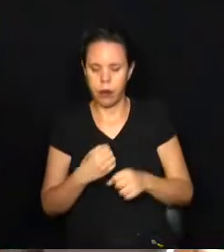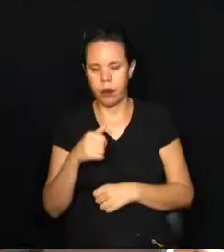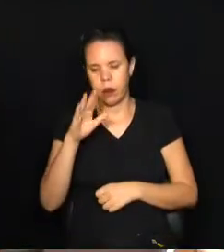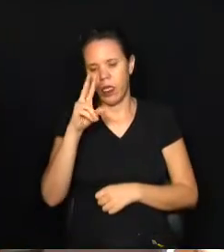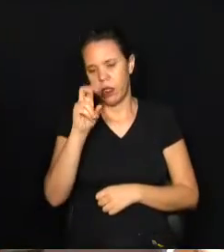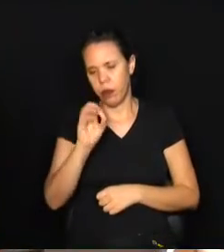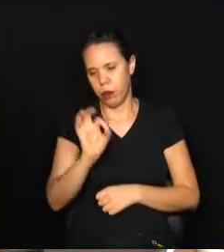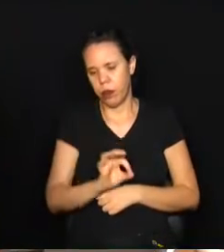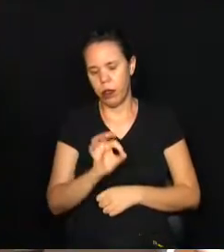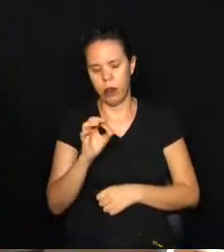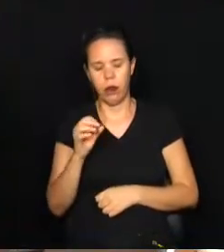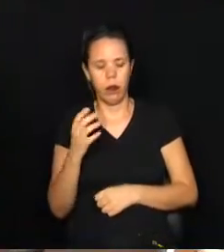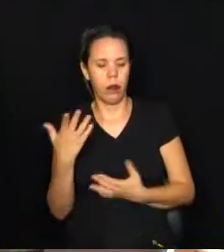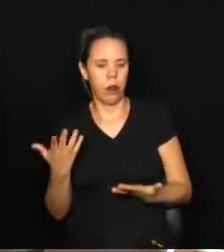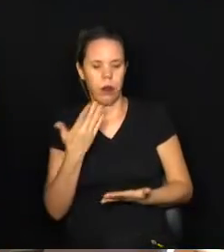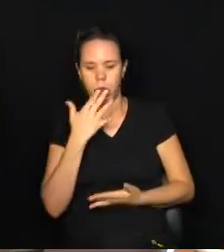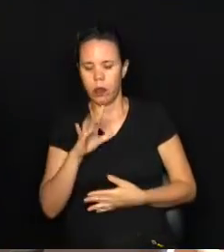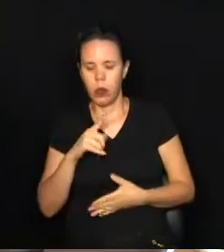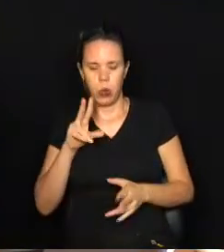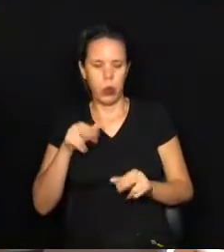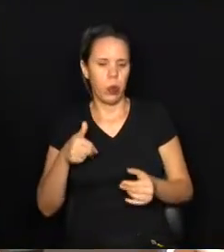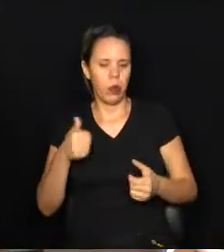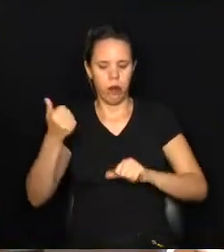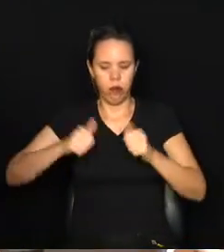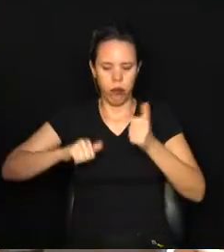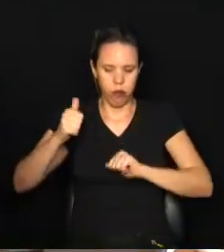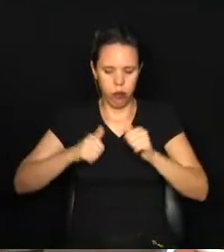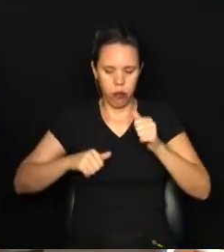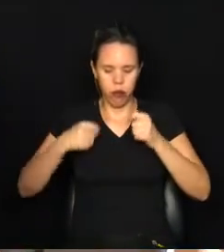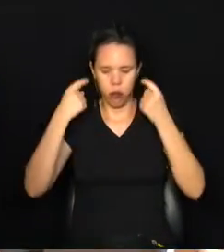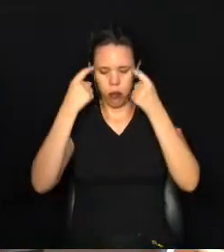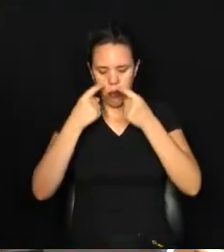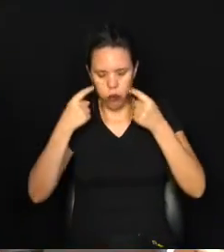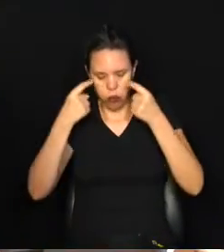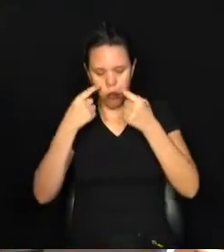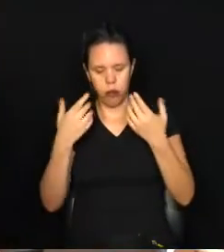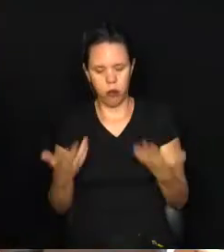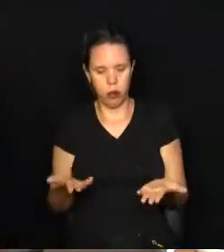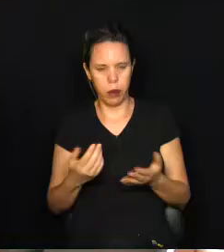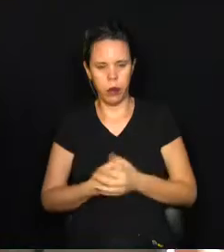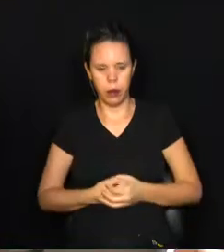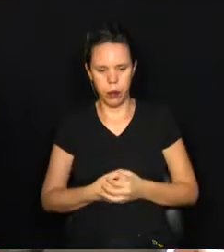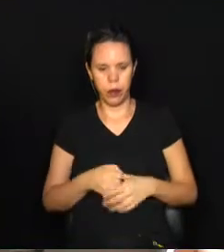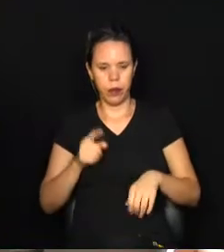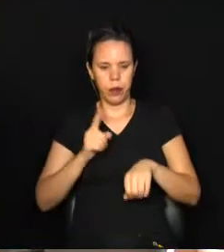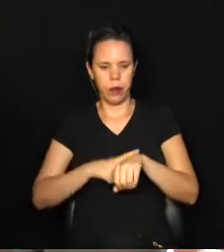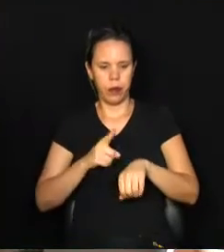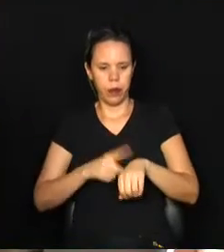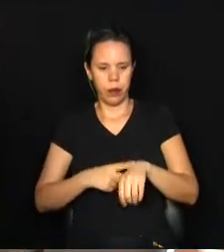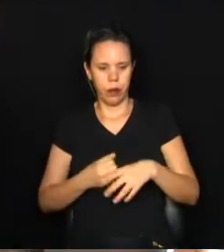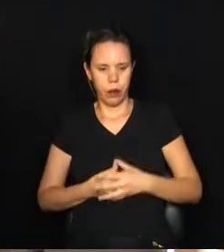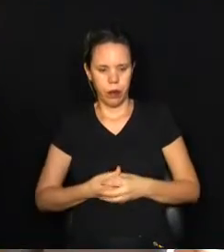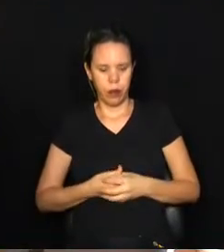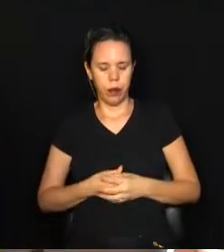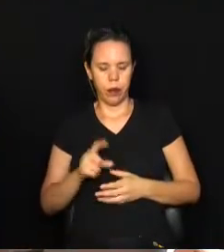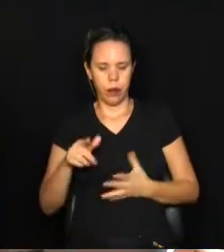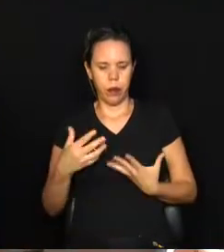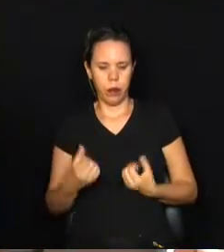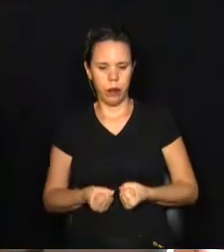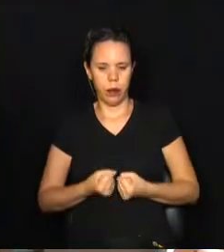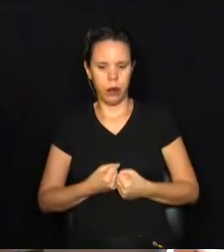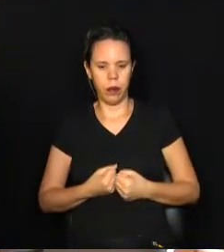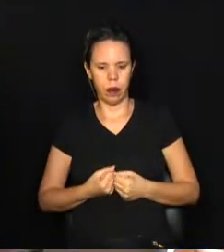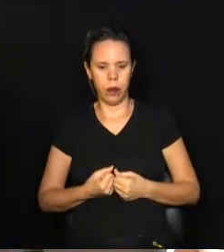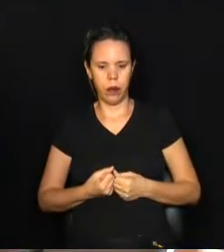elas nunca passaram por uma avaliação visual. Então, está na hora do